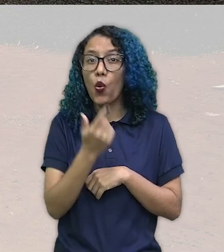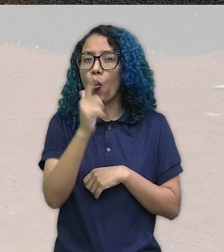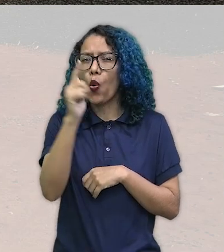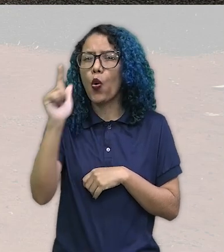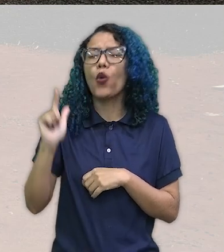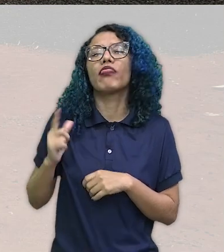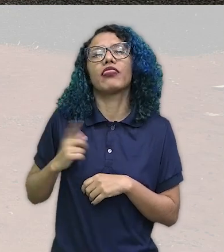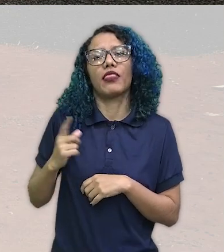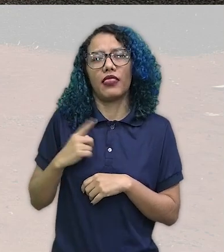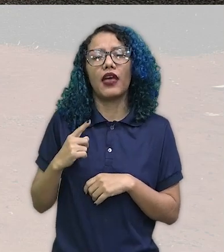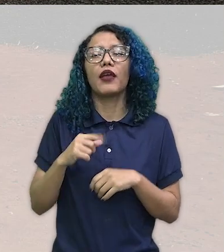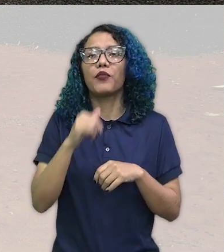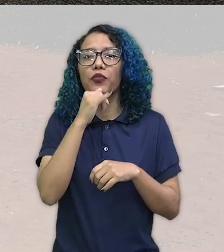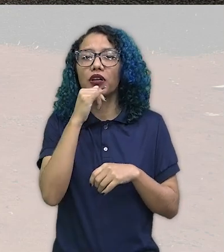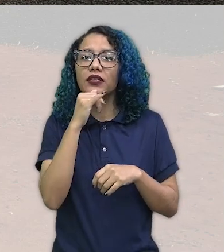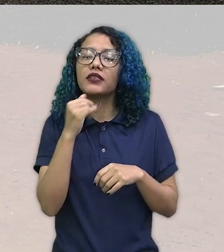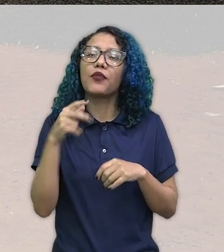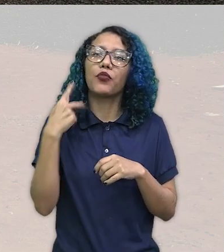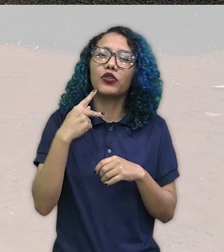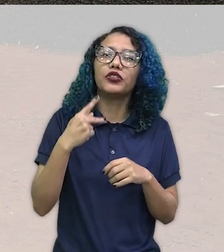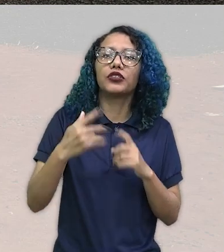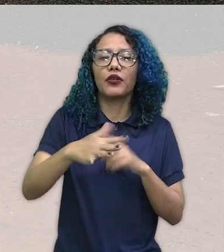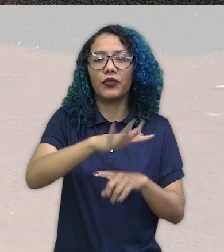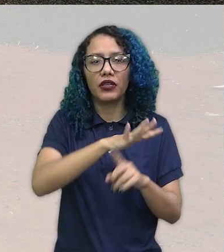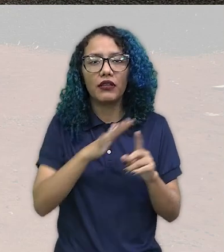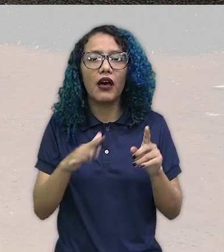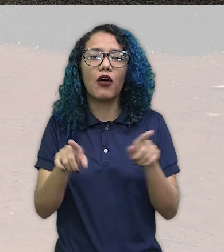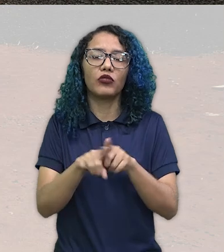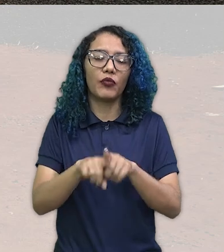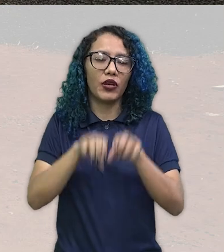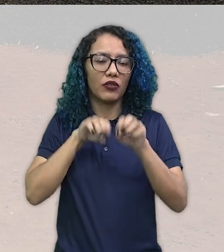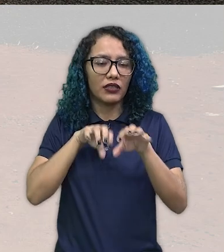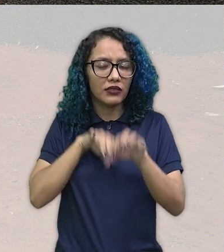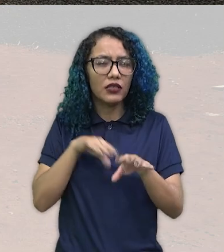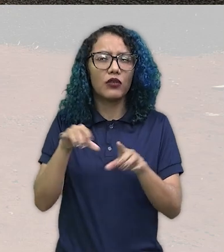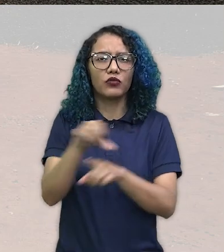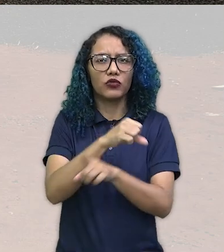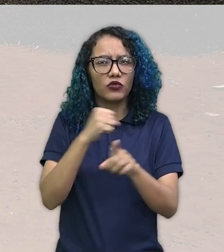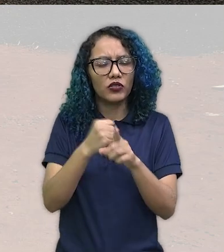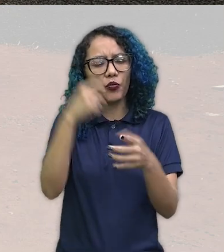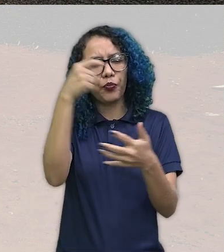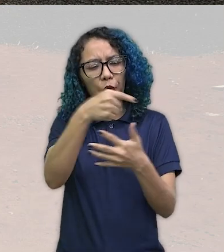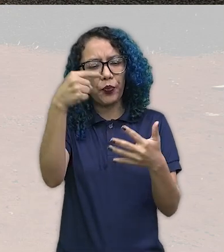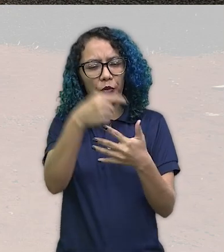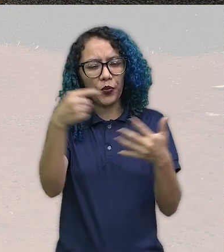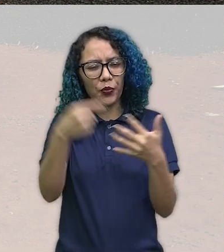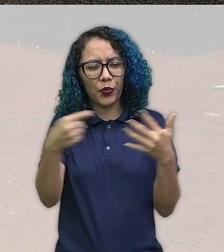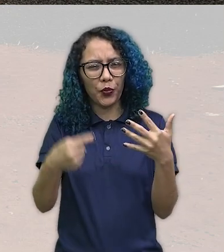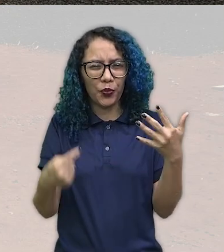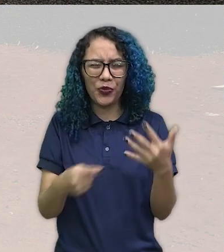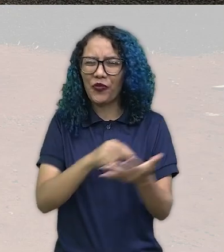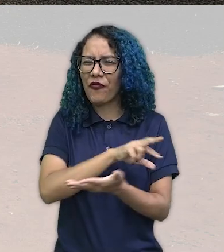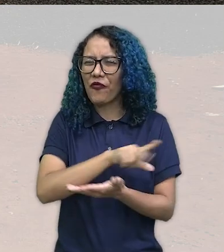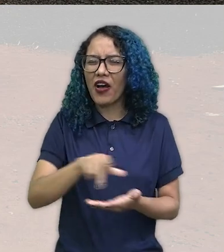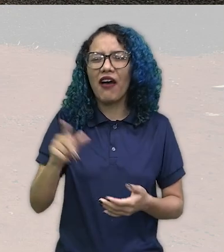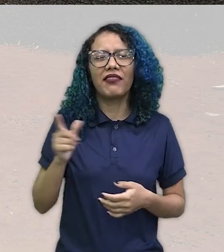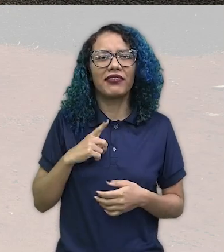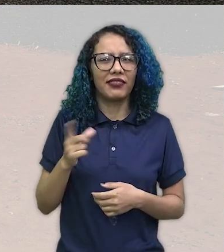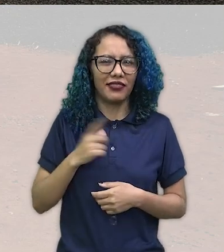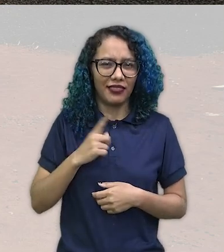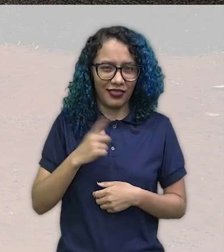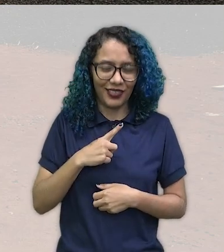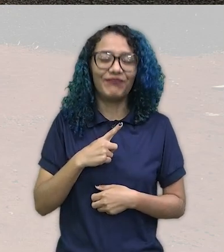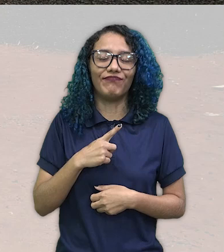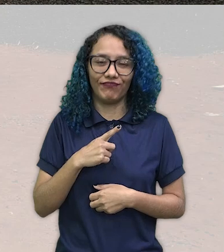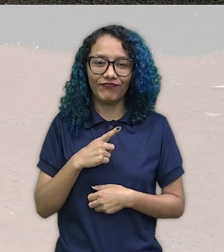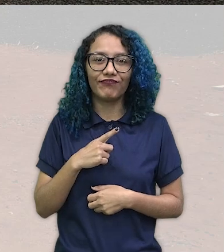Brasil. Tem outras, nós podemos falar de política ambiental, de política educacional, de políticas sociais, quantas e quantas